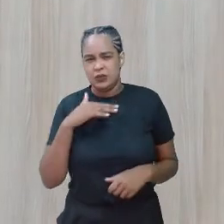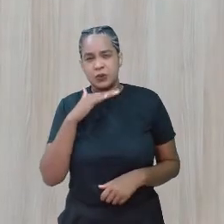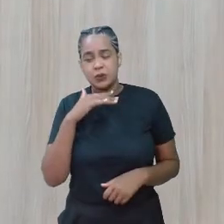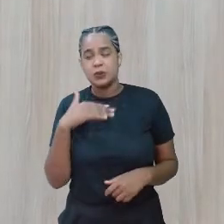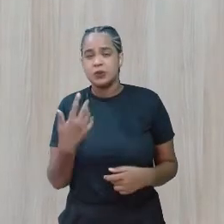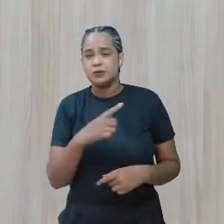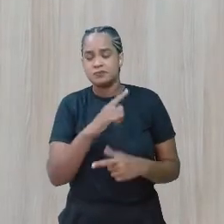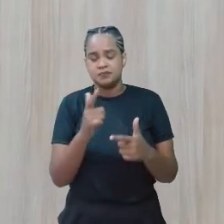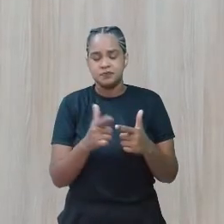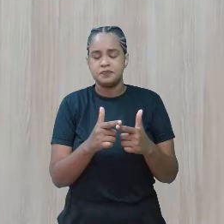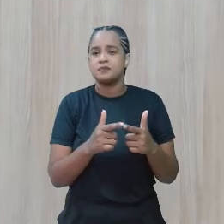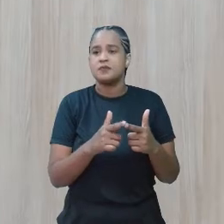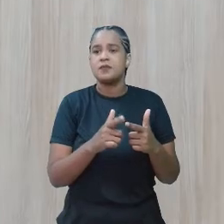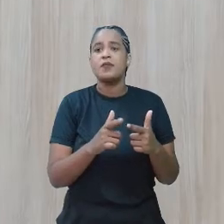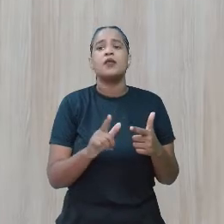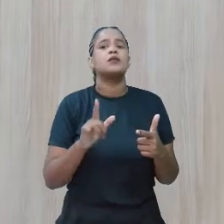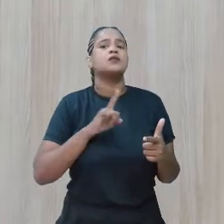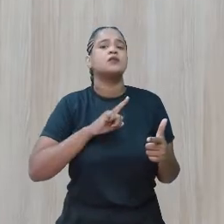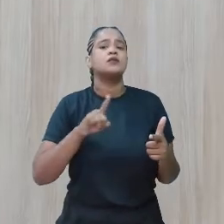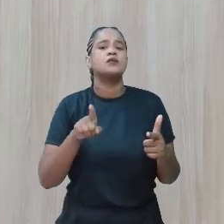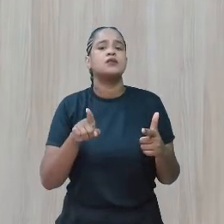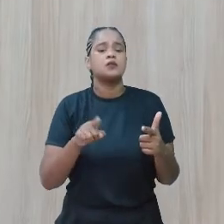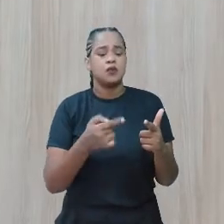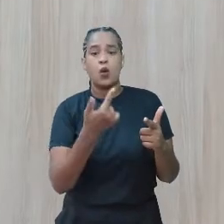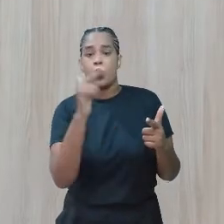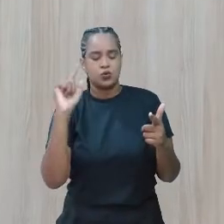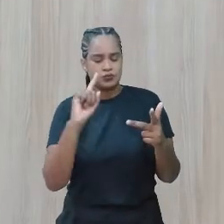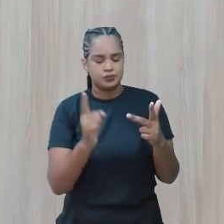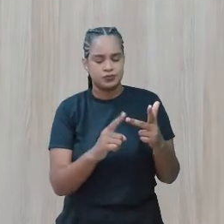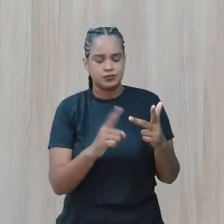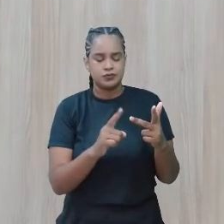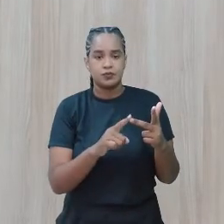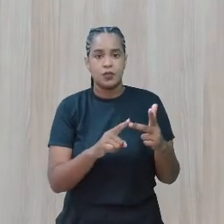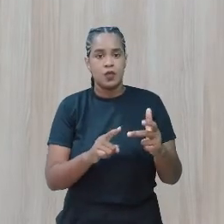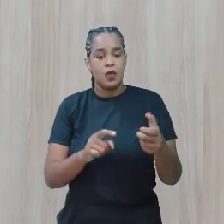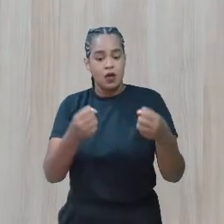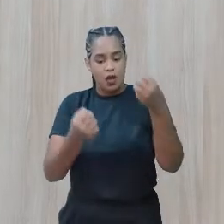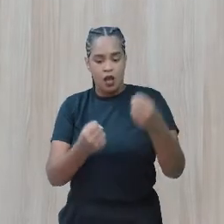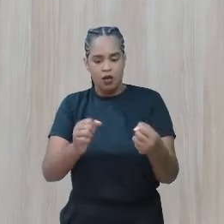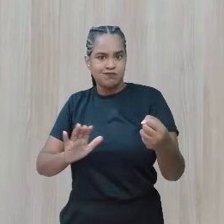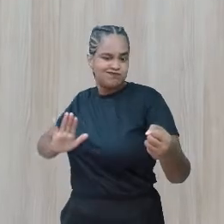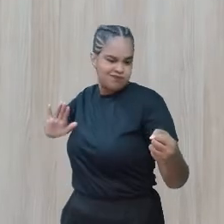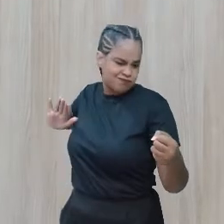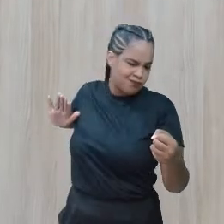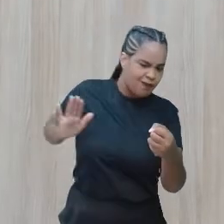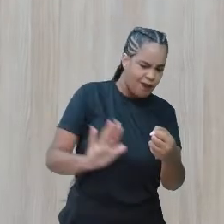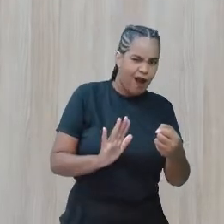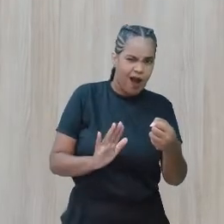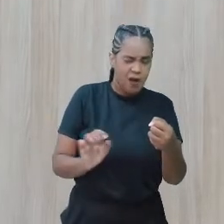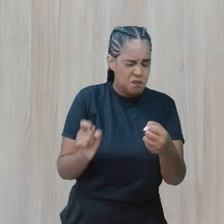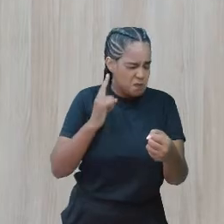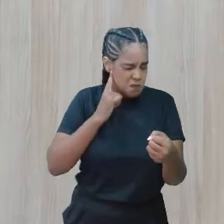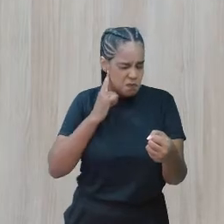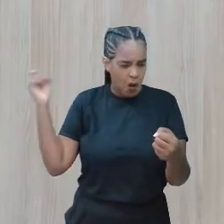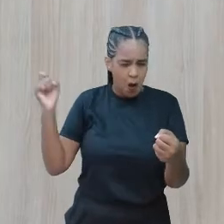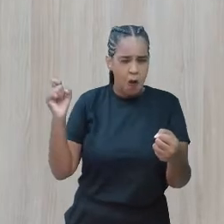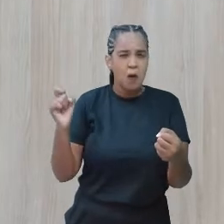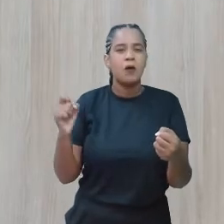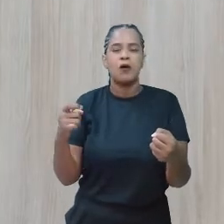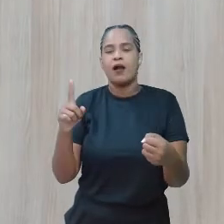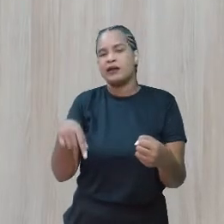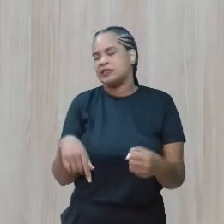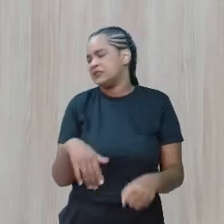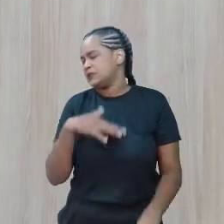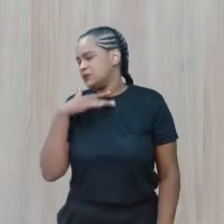desagradável. Mas a gente vai ver um outro, a questão da buzina. A buzina no trânsito é desagradável.